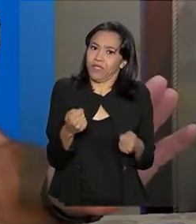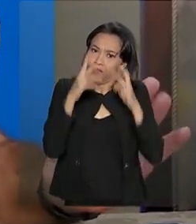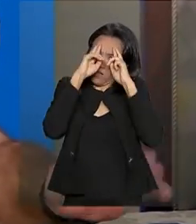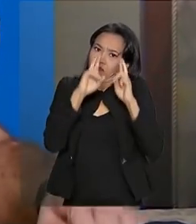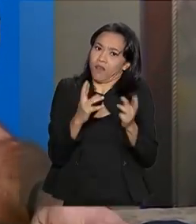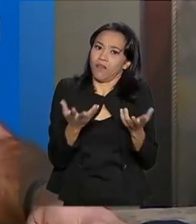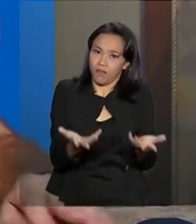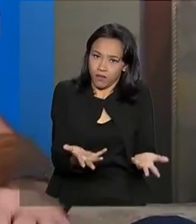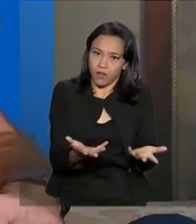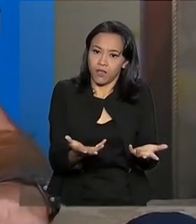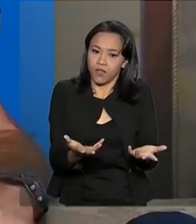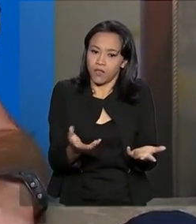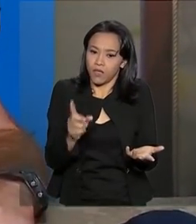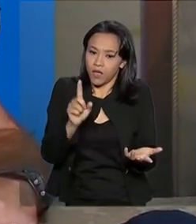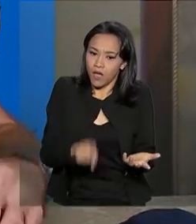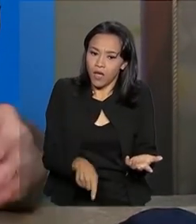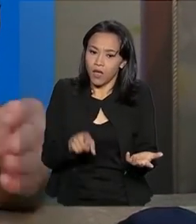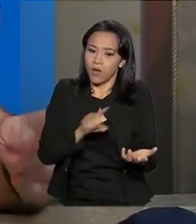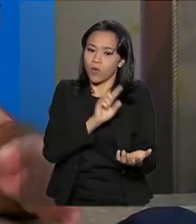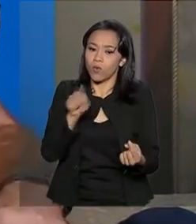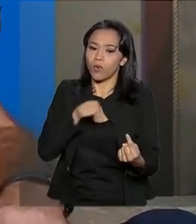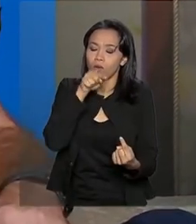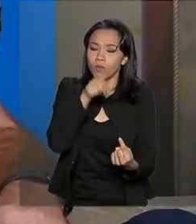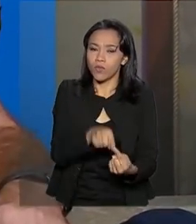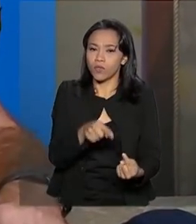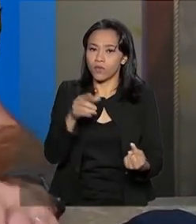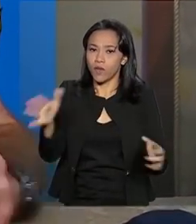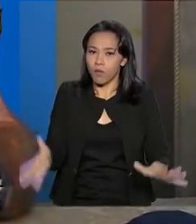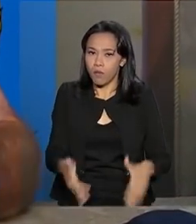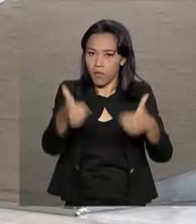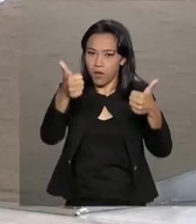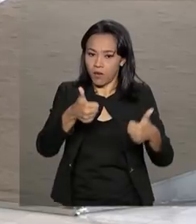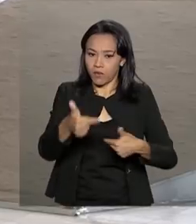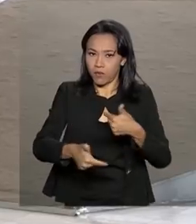foi o propósito e o sentido é aperfeiçoar a operação.